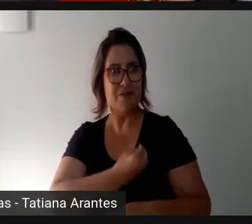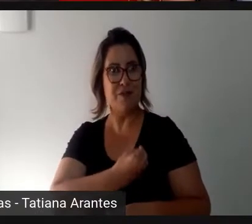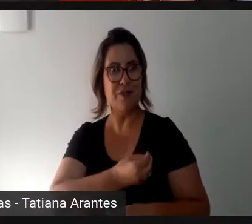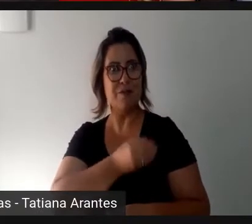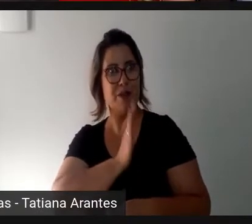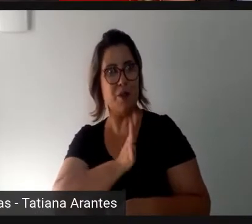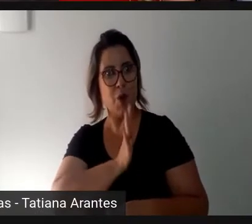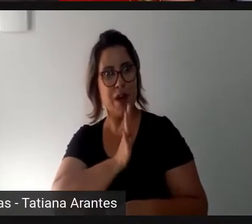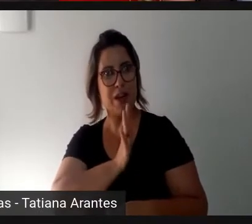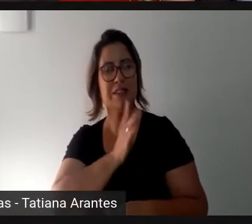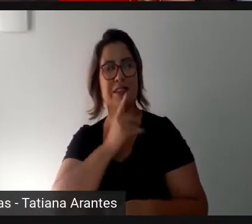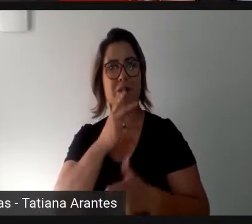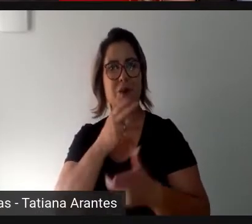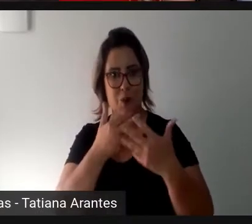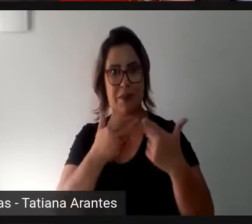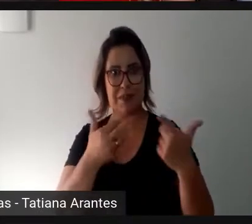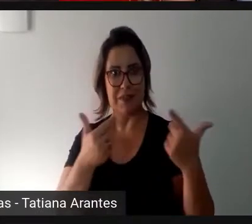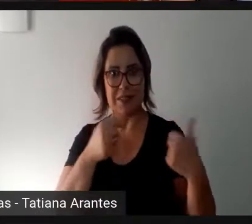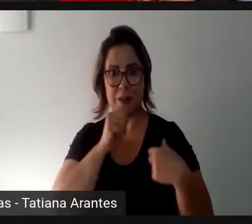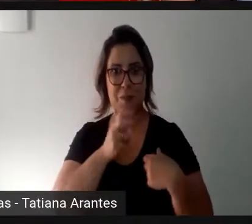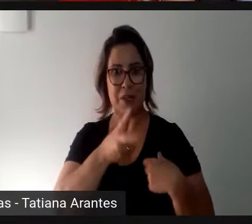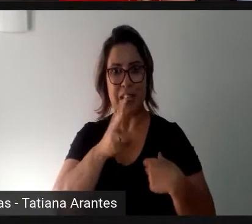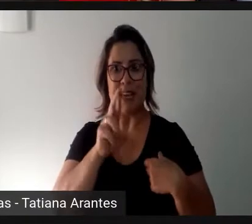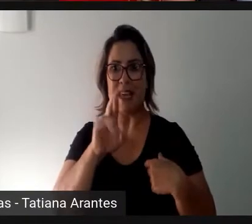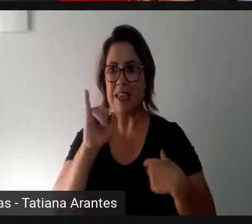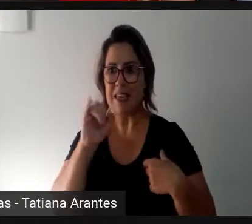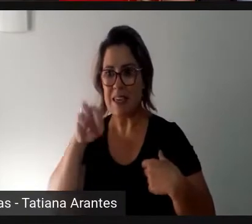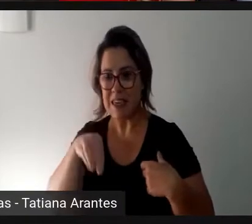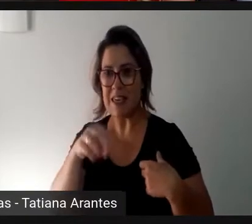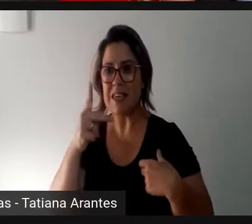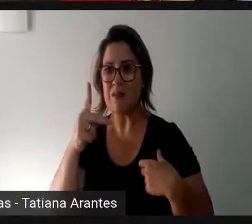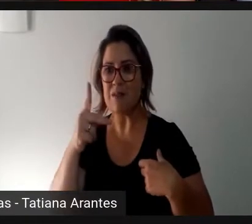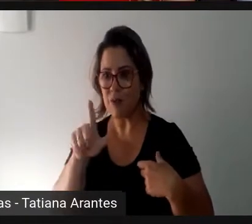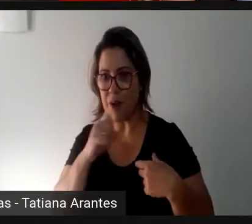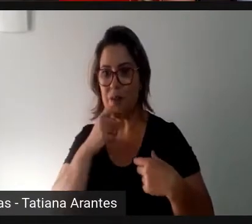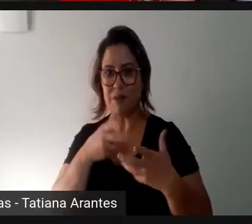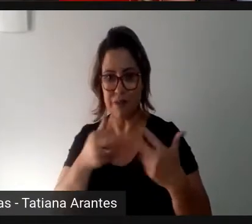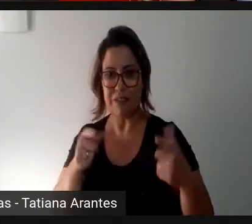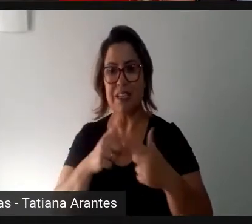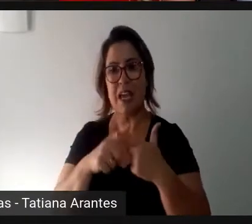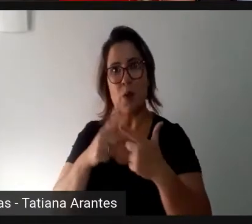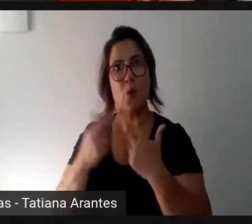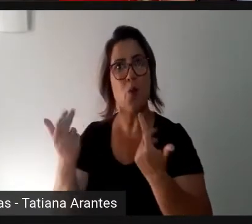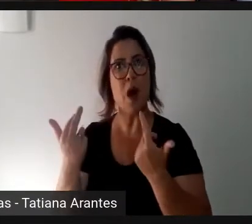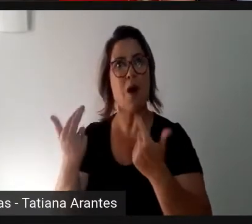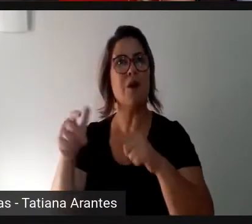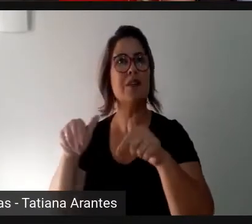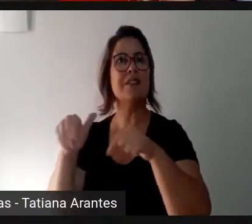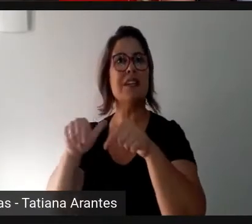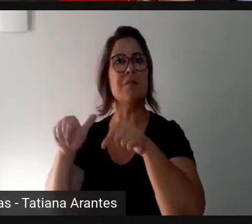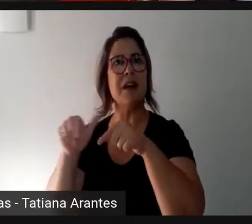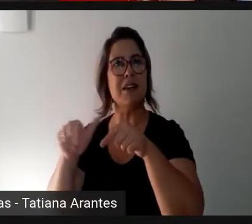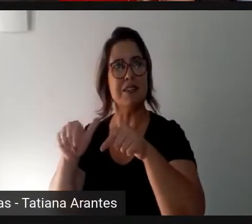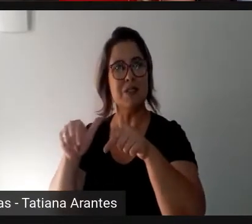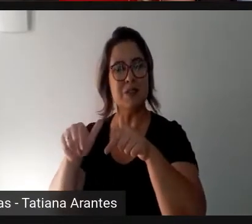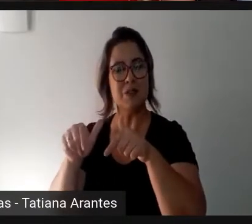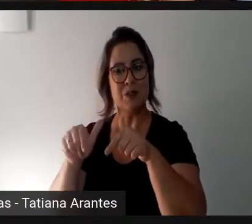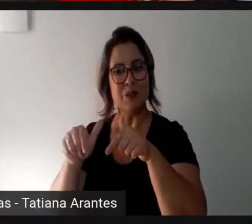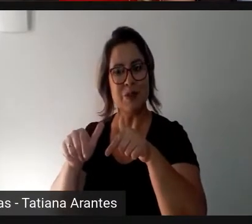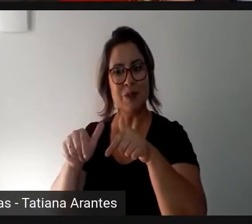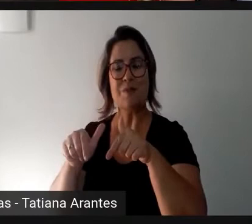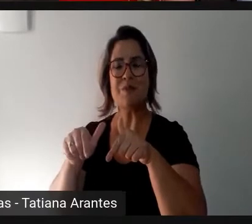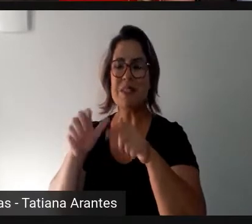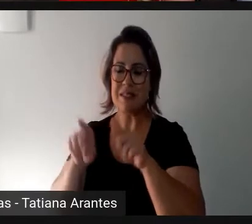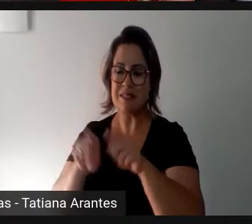nesse organismo para que você tenha um alinhamento de condutas voltadas a entregar um resultado. São 10. Eu sempre